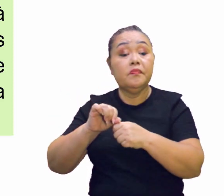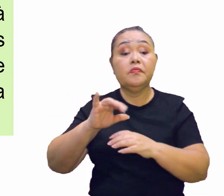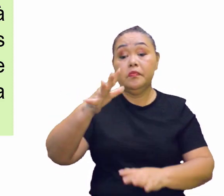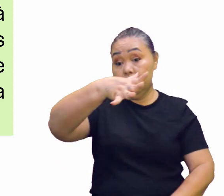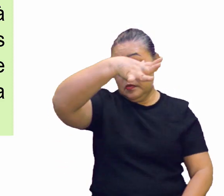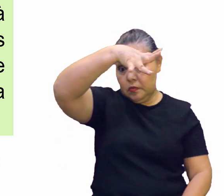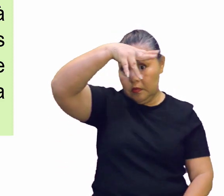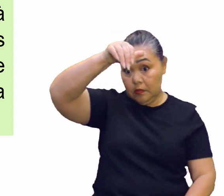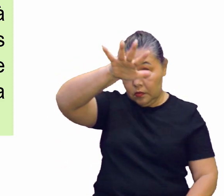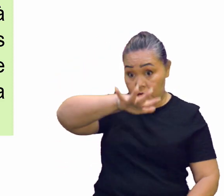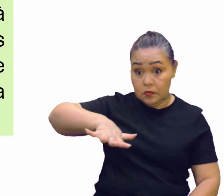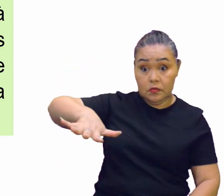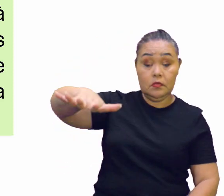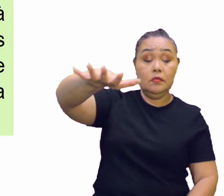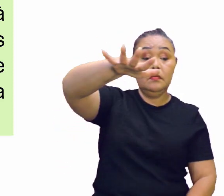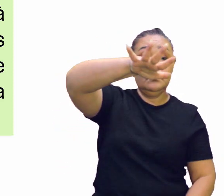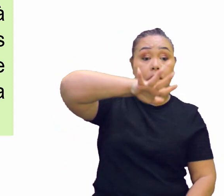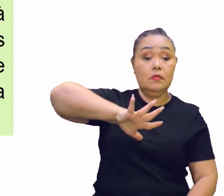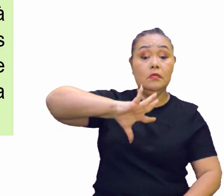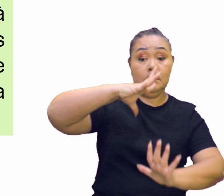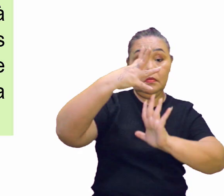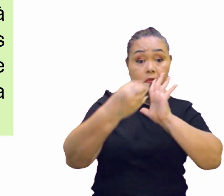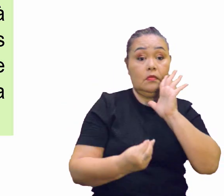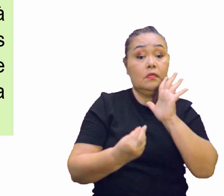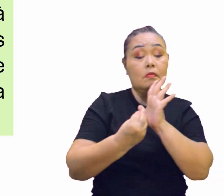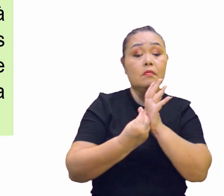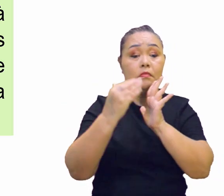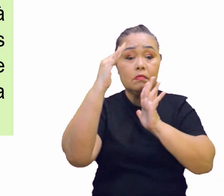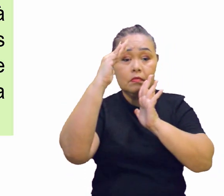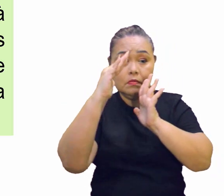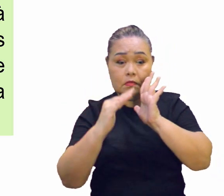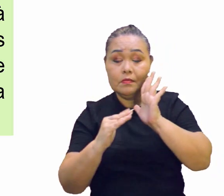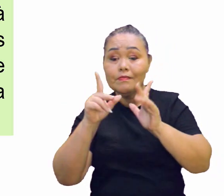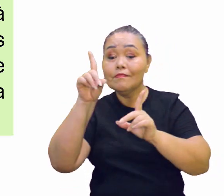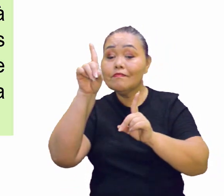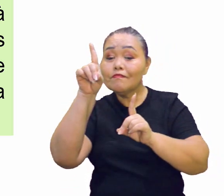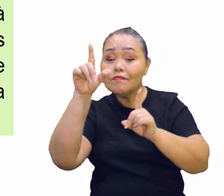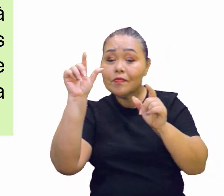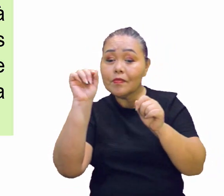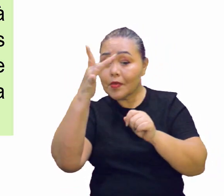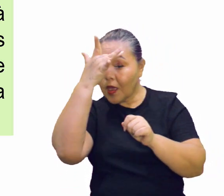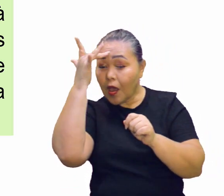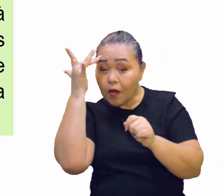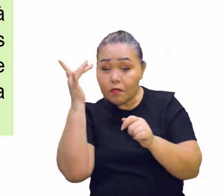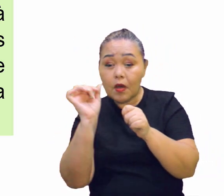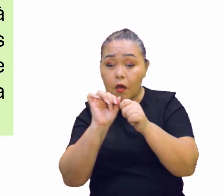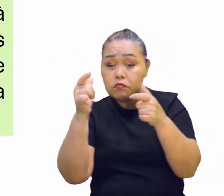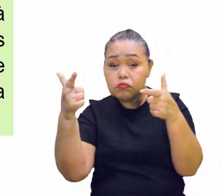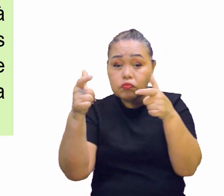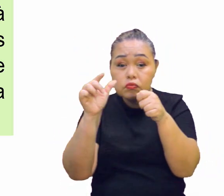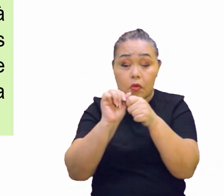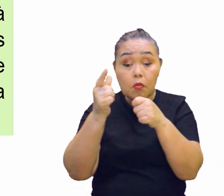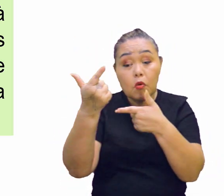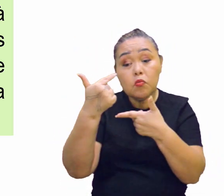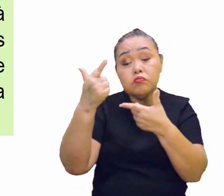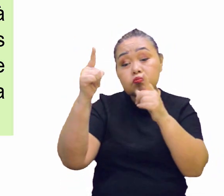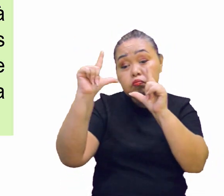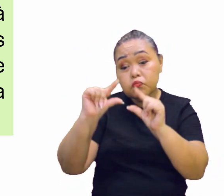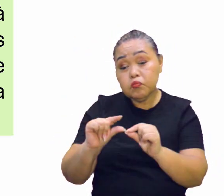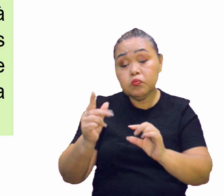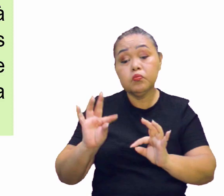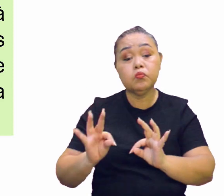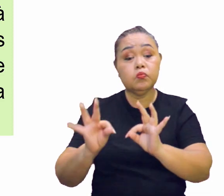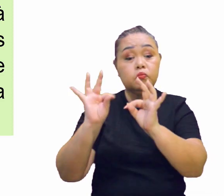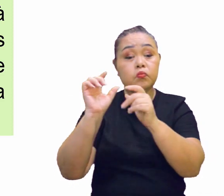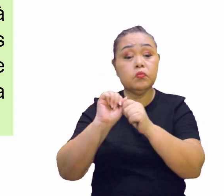amazônica, ela é a região de baixa densidade demográfica, poucos recursos tecnológicos e